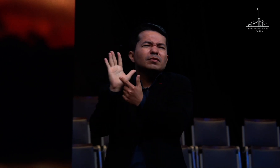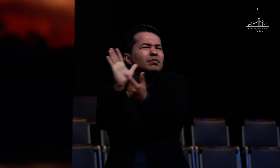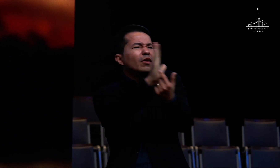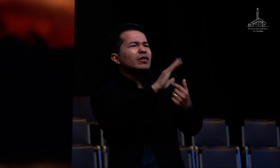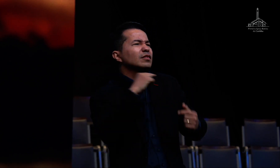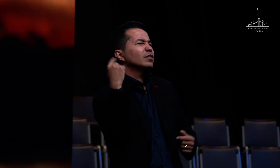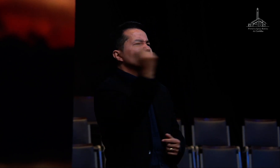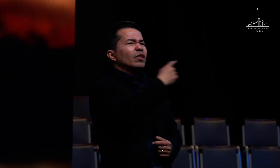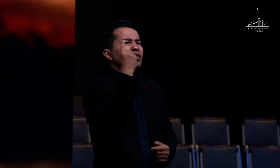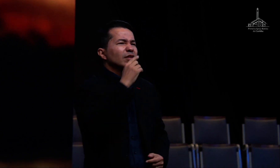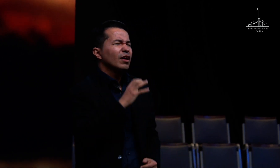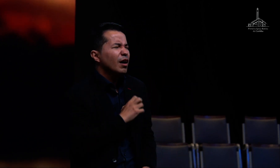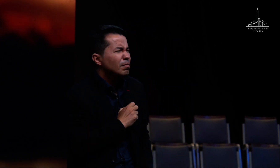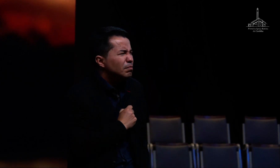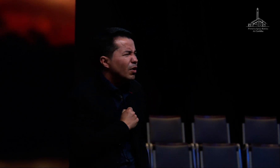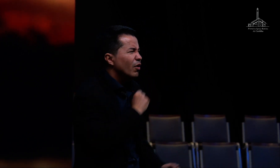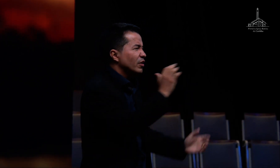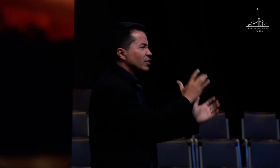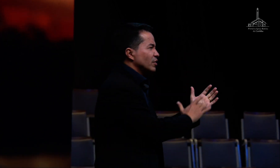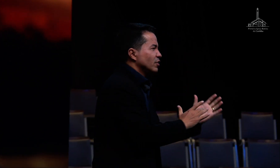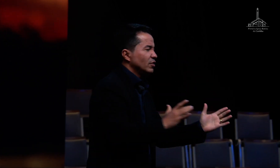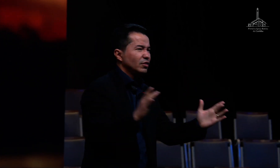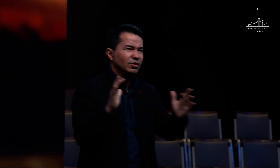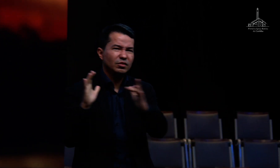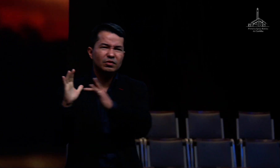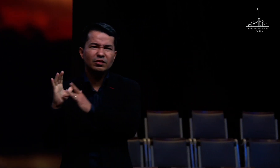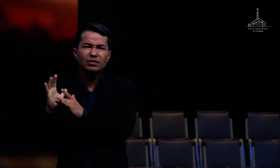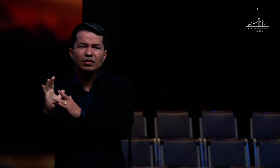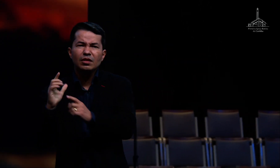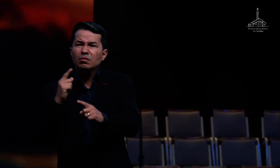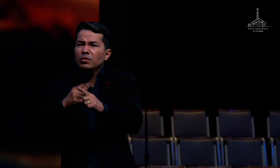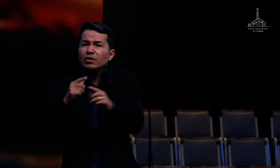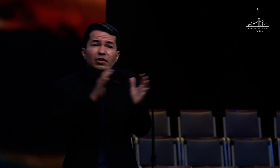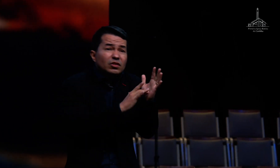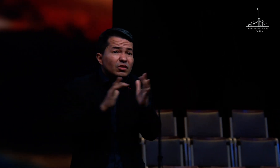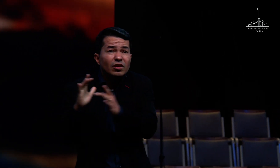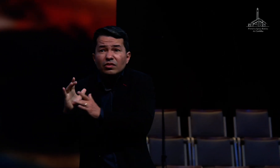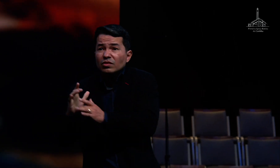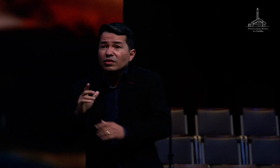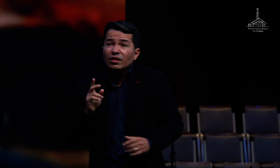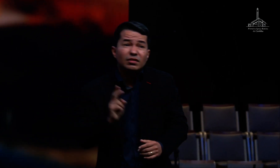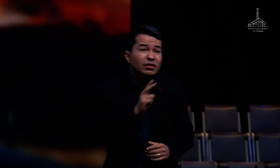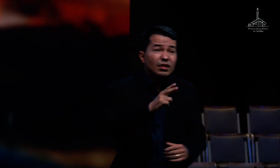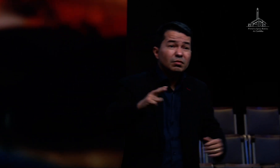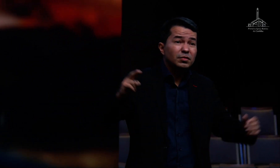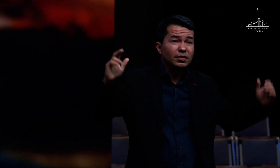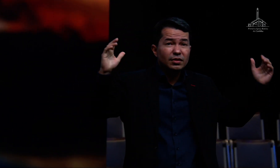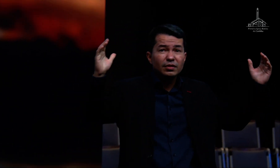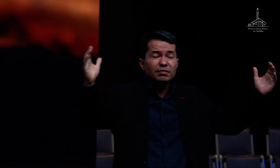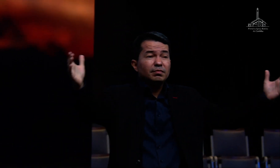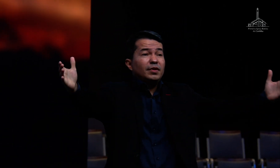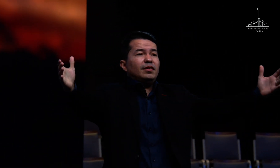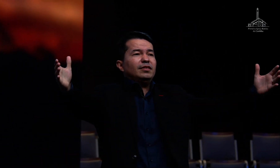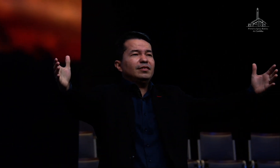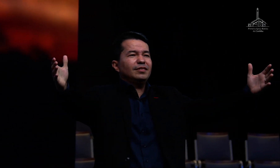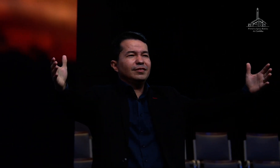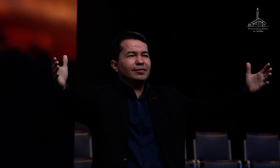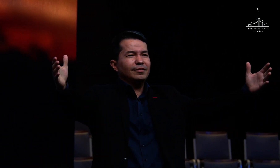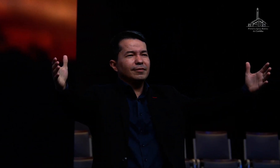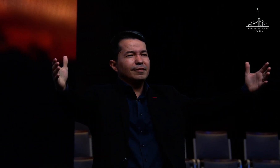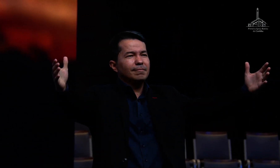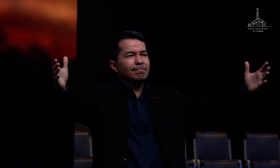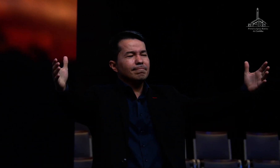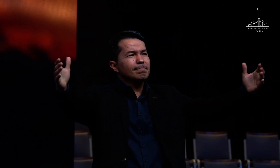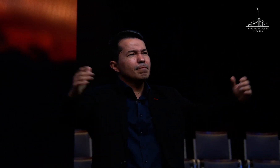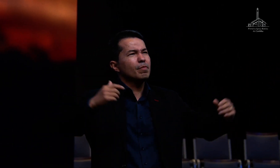né, do que as pessoas demonstram. Ou, né, de fato, Jesus, ele está ali sempre de